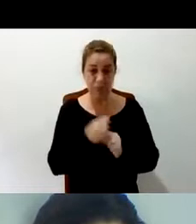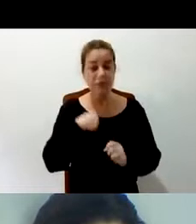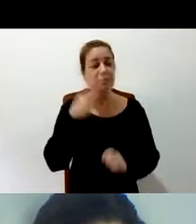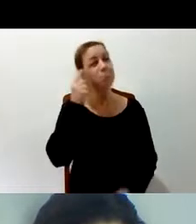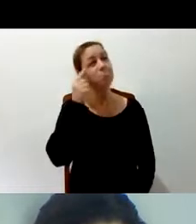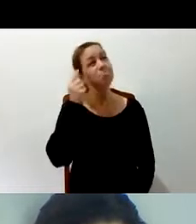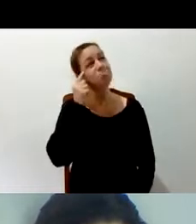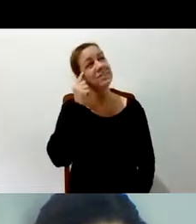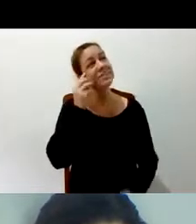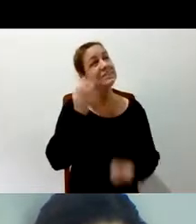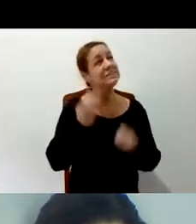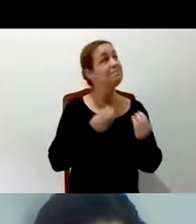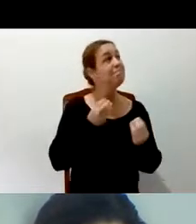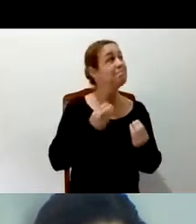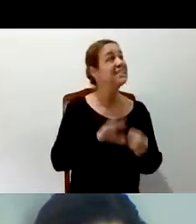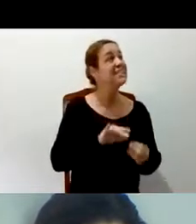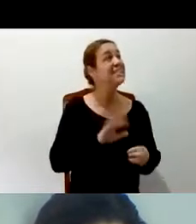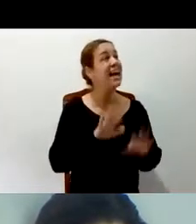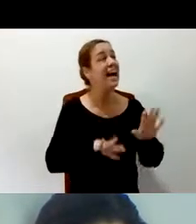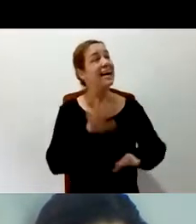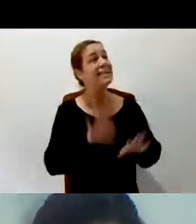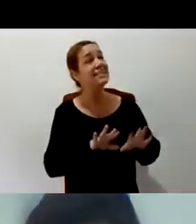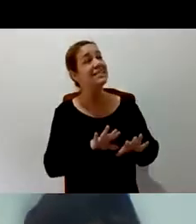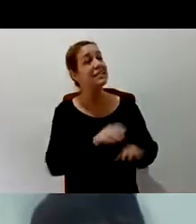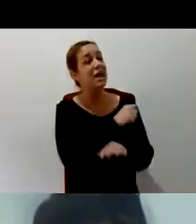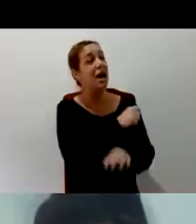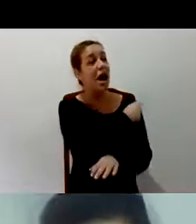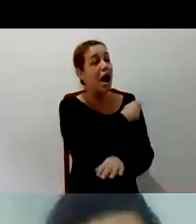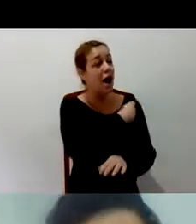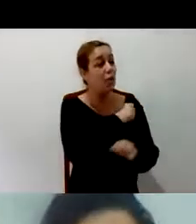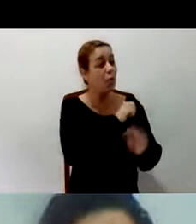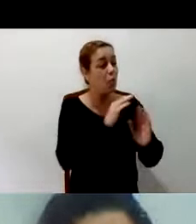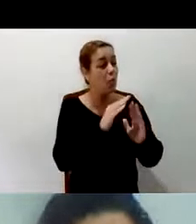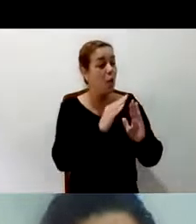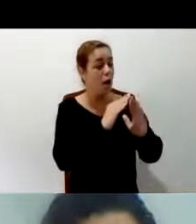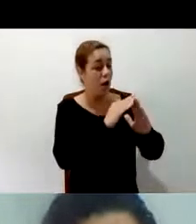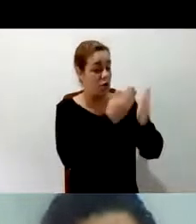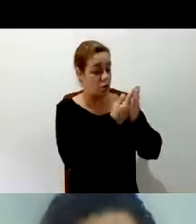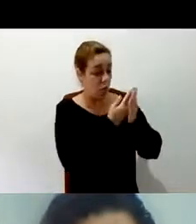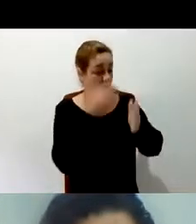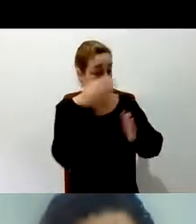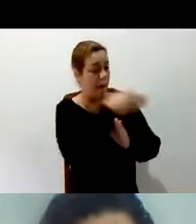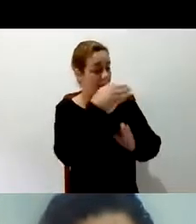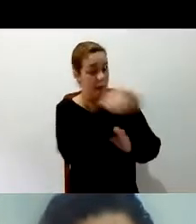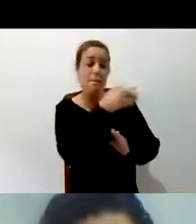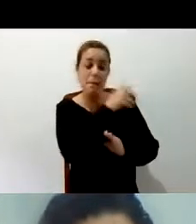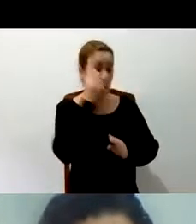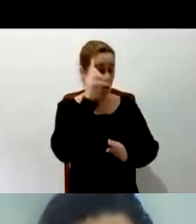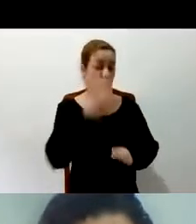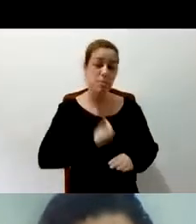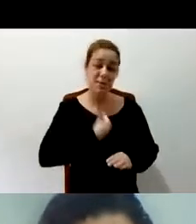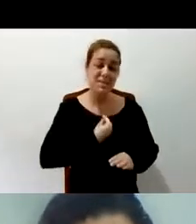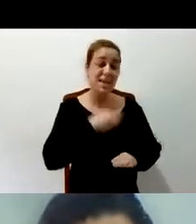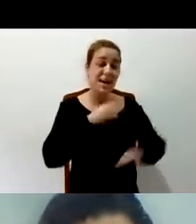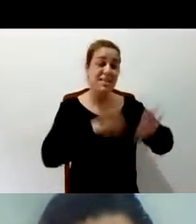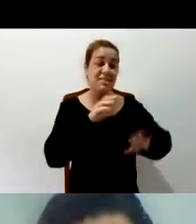Deus, se presencialmente, às vezes, não existe um diálogo legal do professor com o aluno em